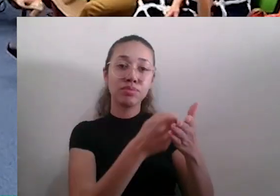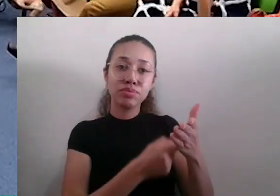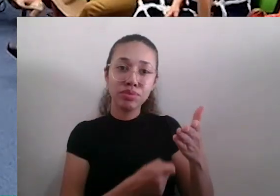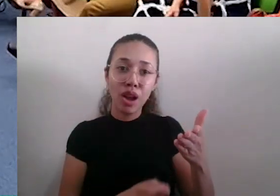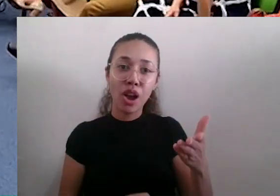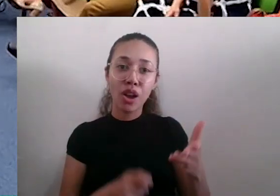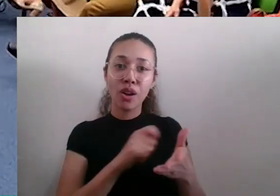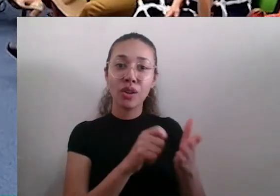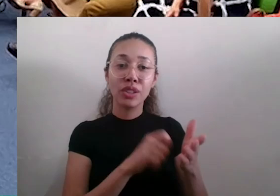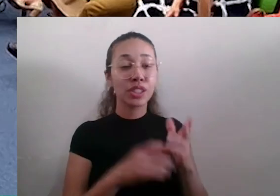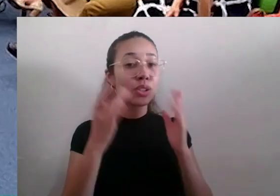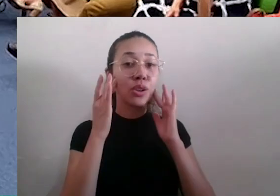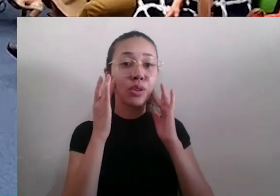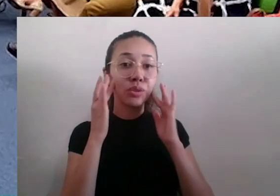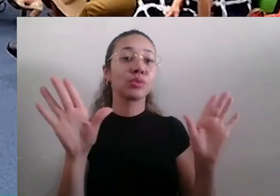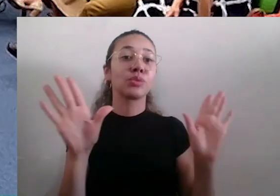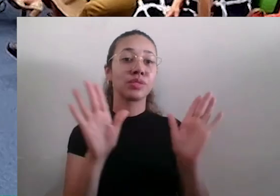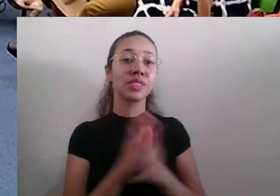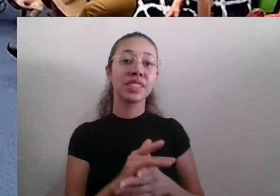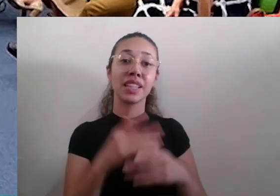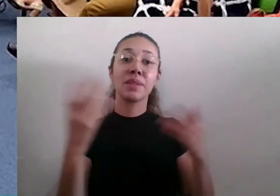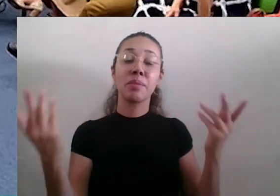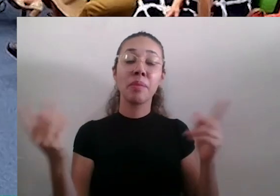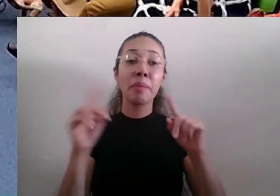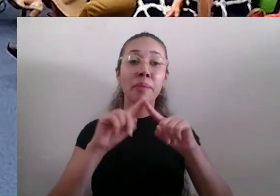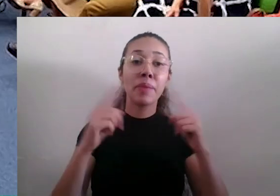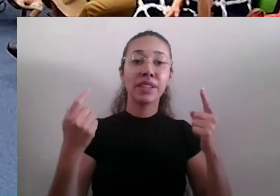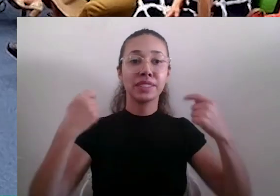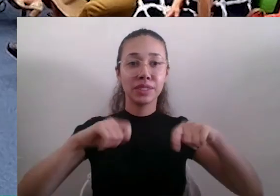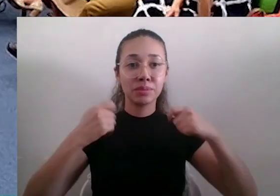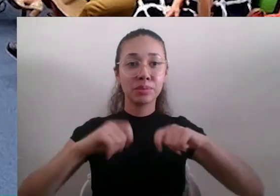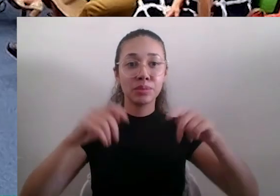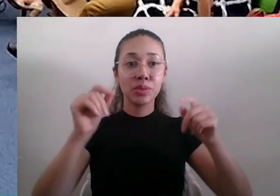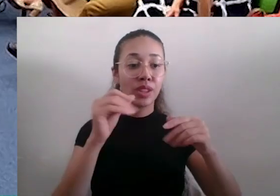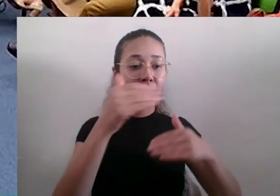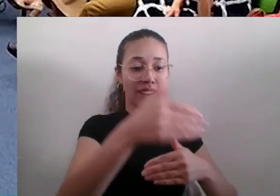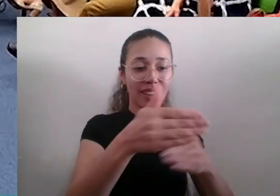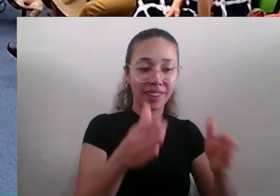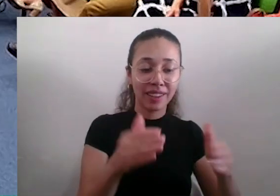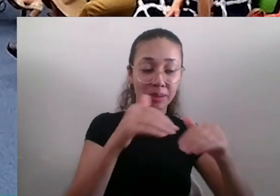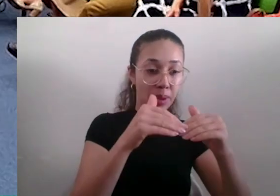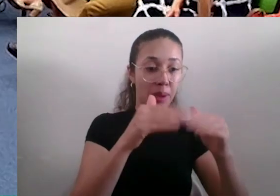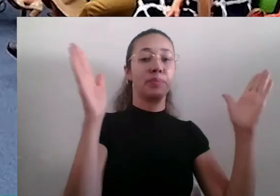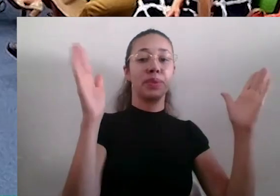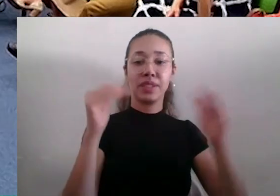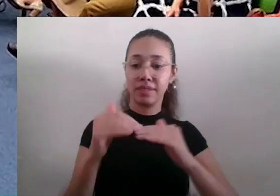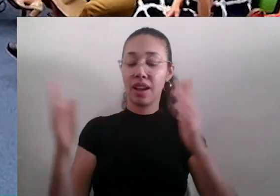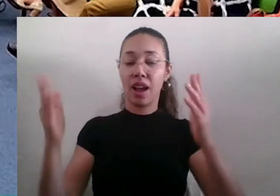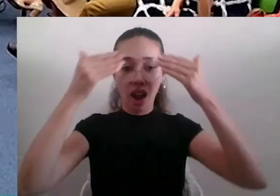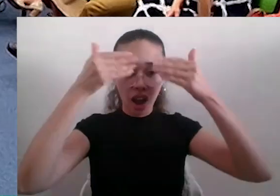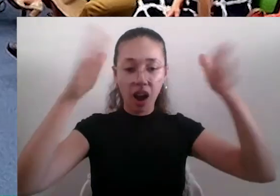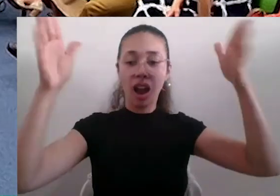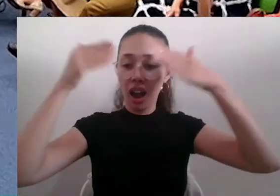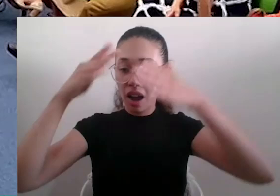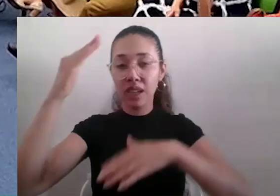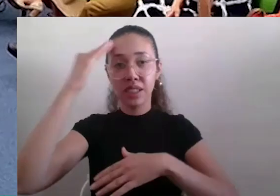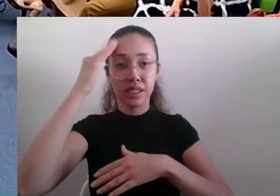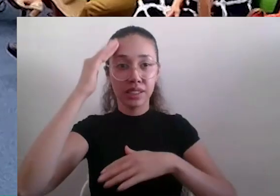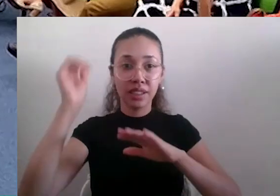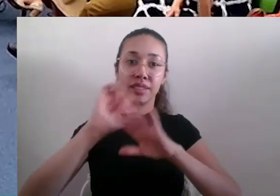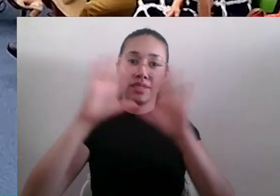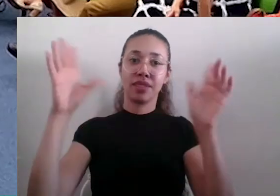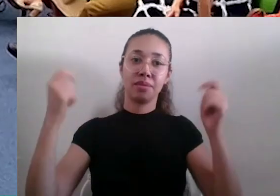eu costumo também assim a gente precisaria Abrir Essas caixas pretas eh eu eu eu sempre que